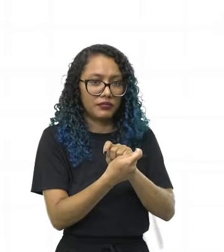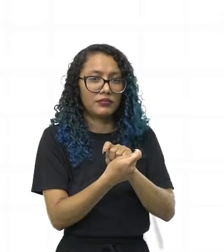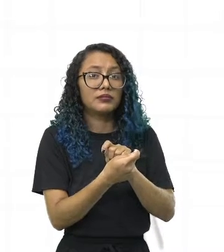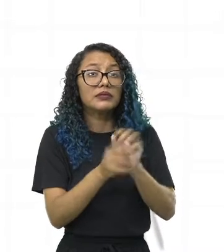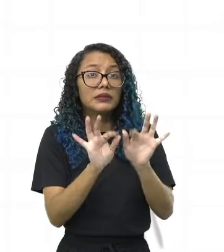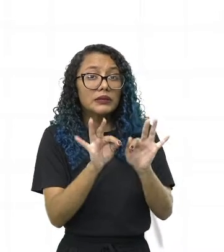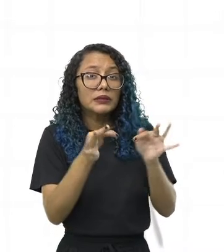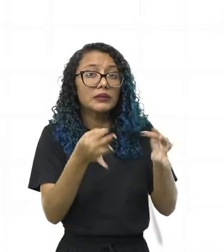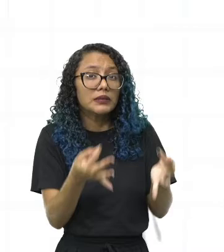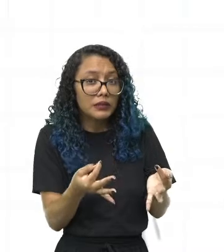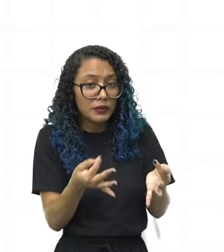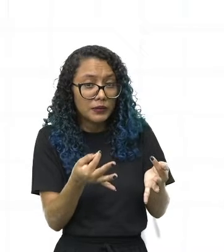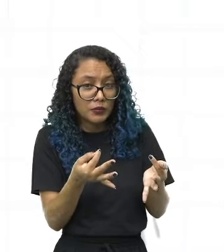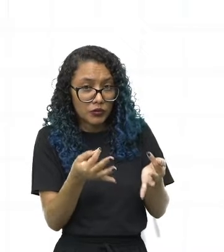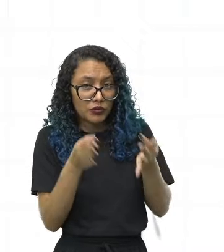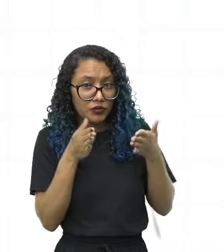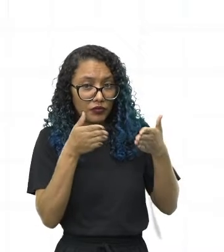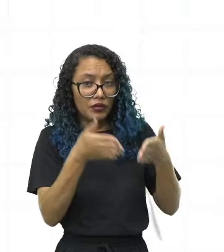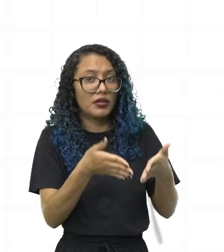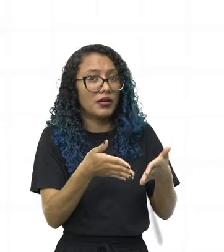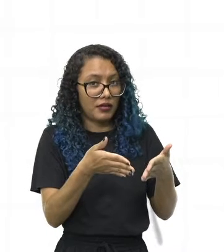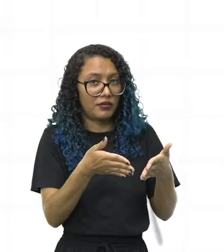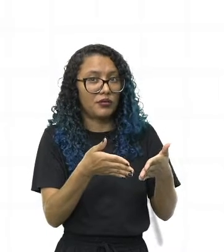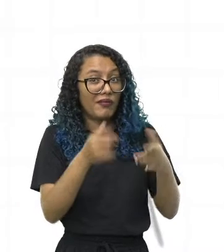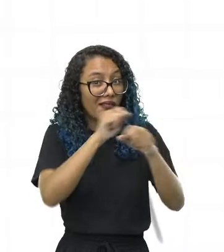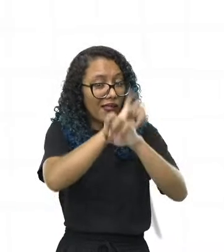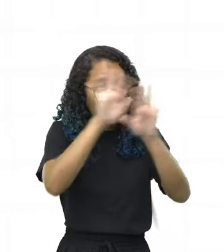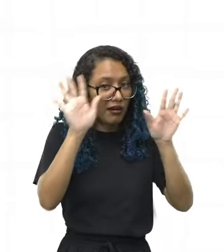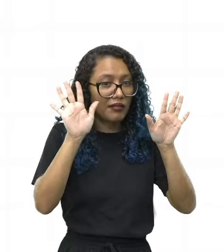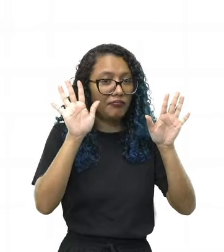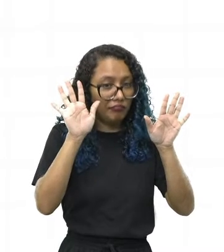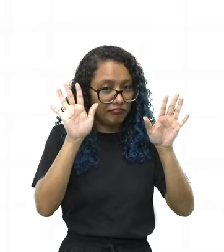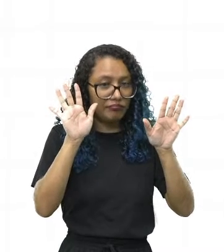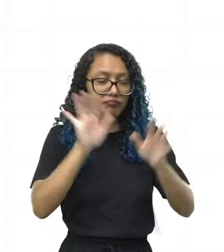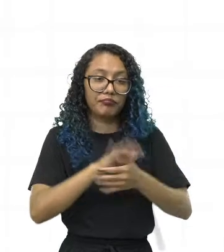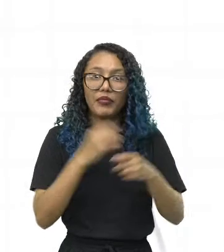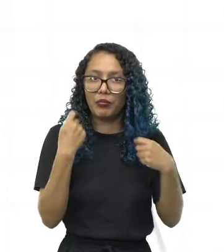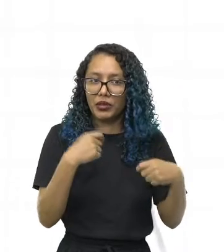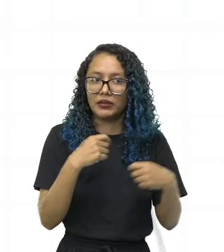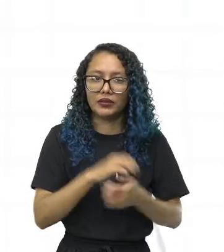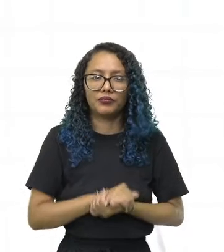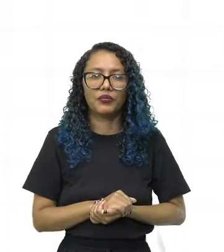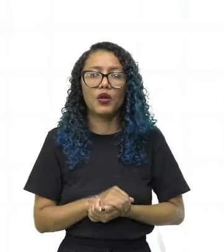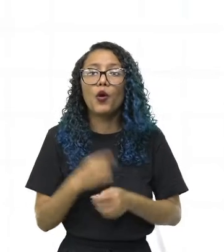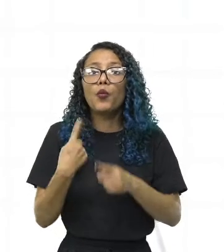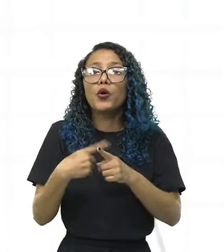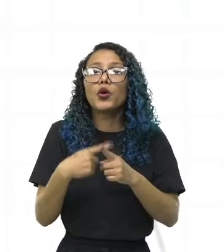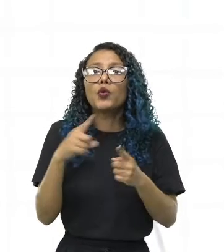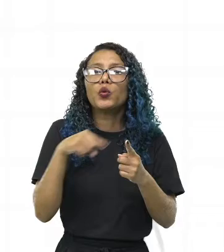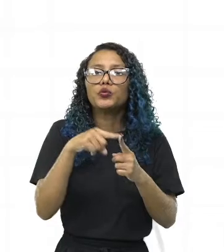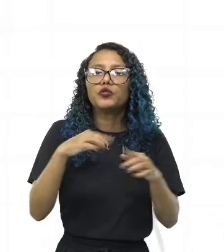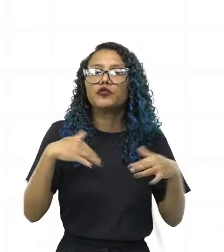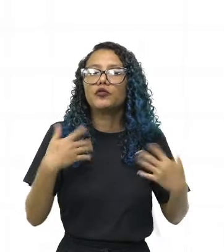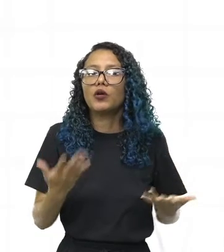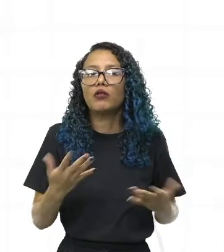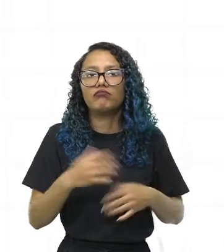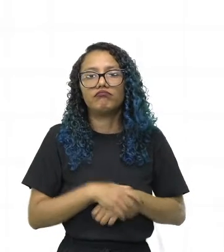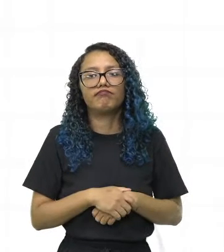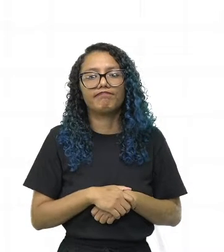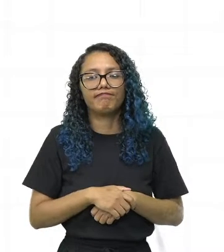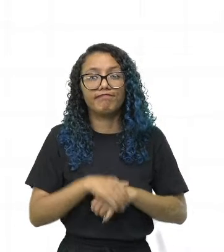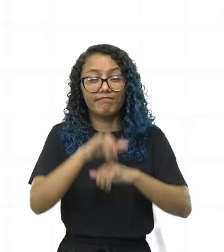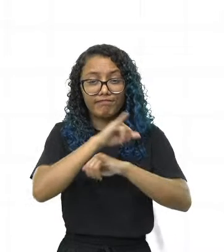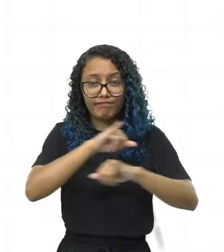para uma comunicação simples, objetiva e acessível. O propósito é o quê? Compartilhar a um